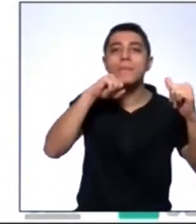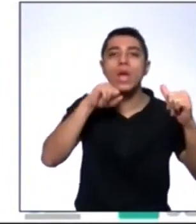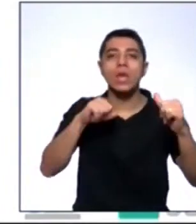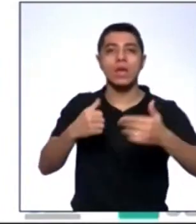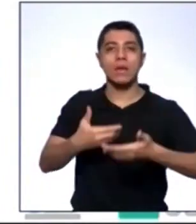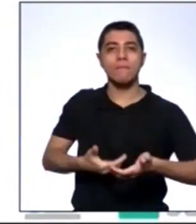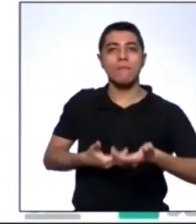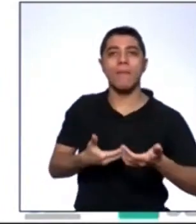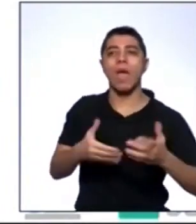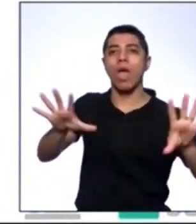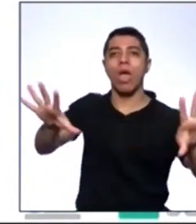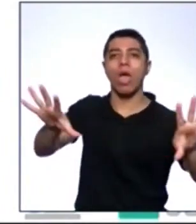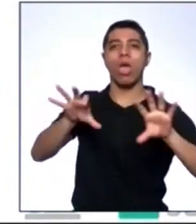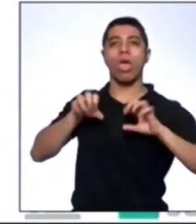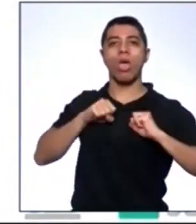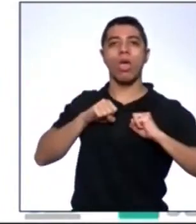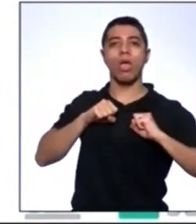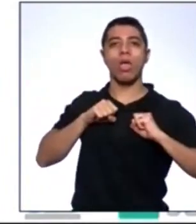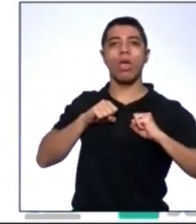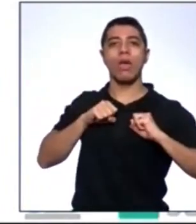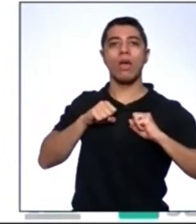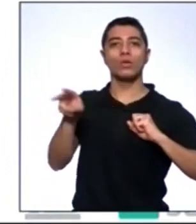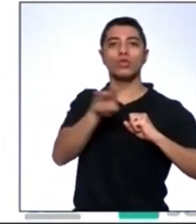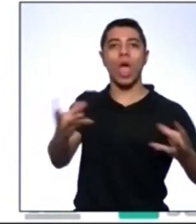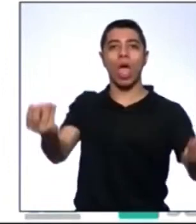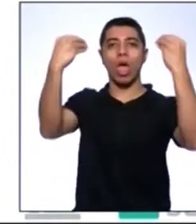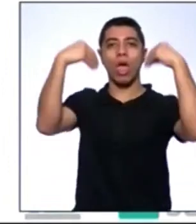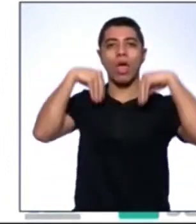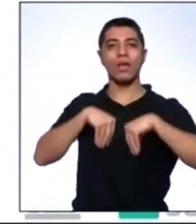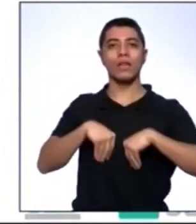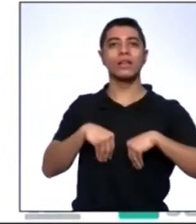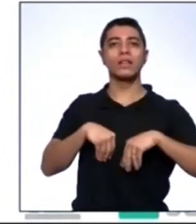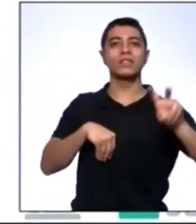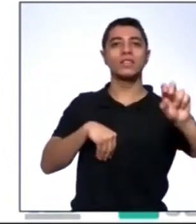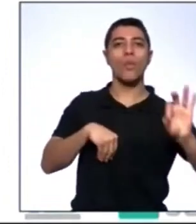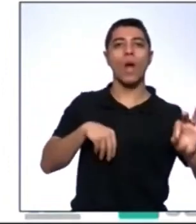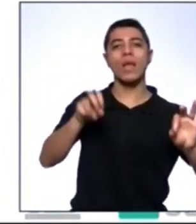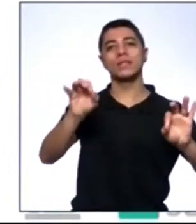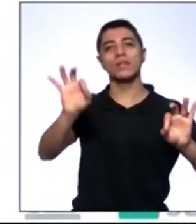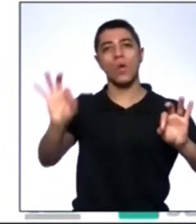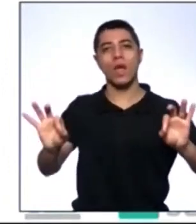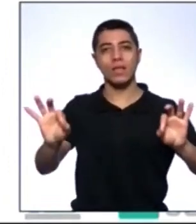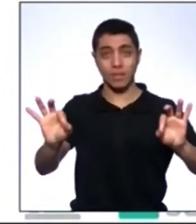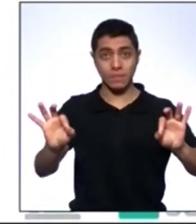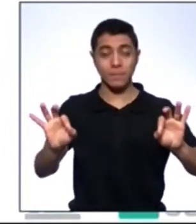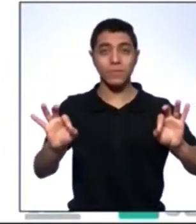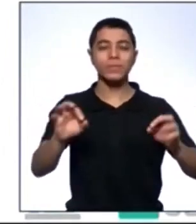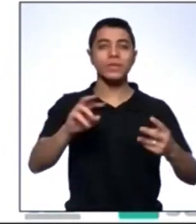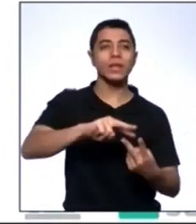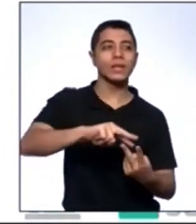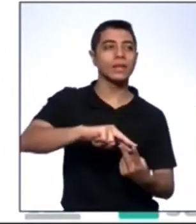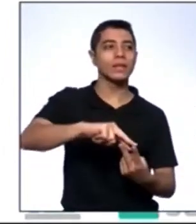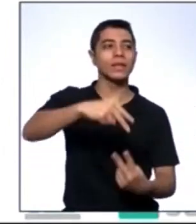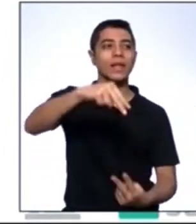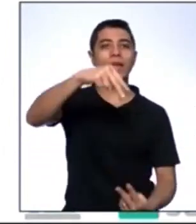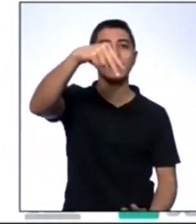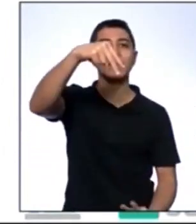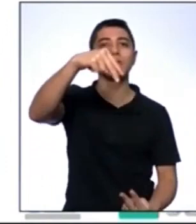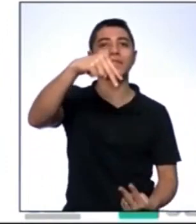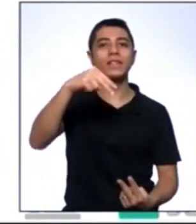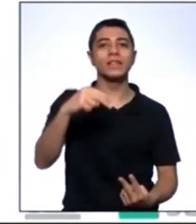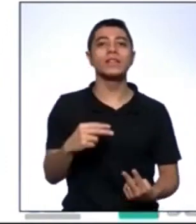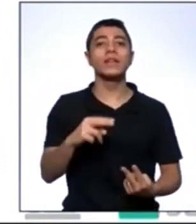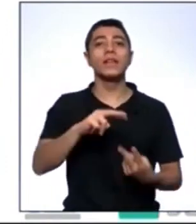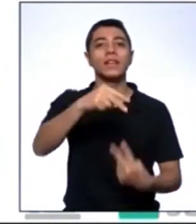vermelhinha. Aquela bandinha da criança, a mãe tem? Tem. A mãe tem, ó. Essa bandinha não acusa nenhum